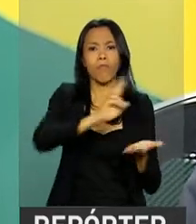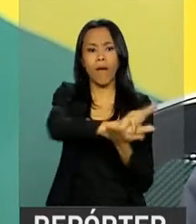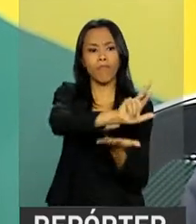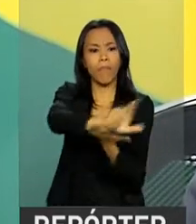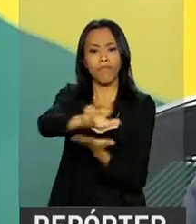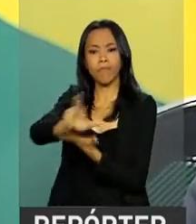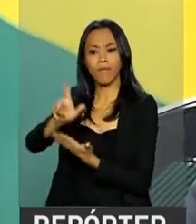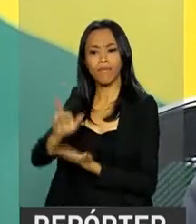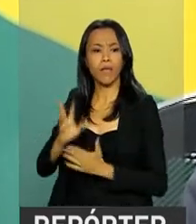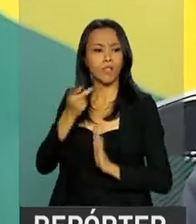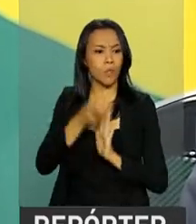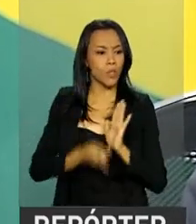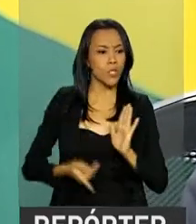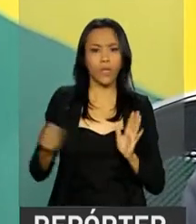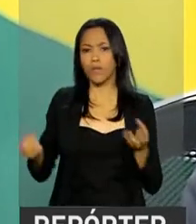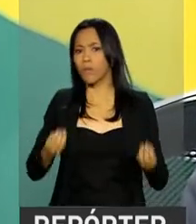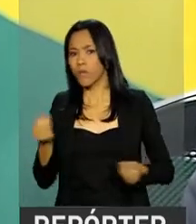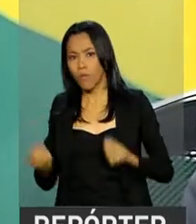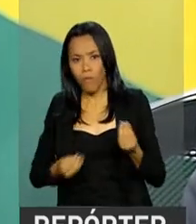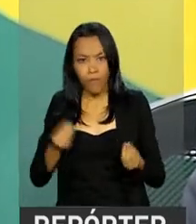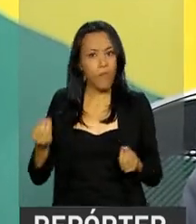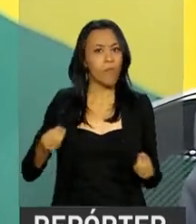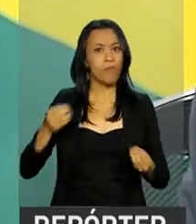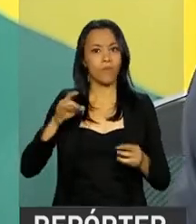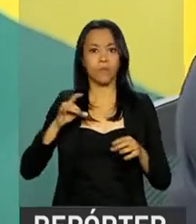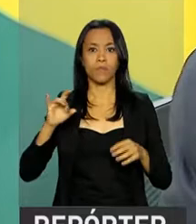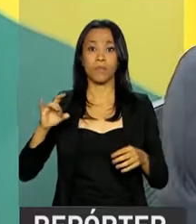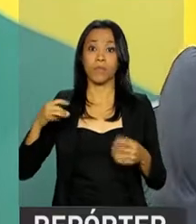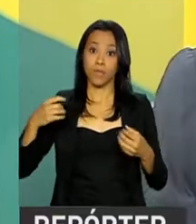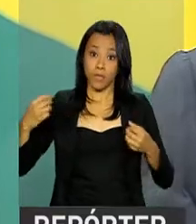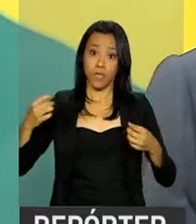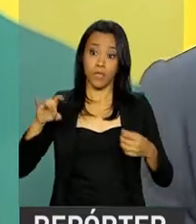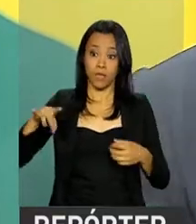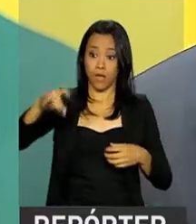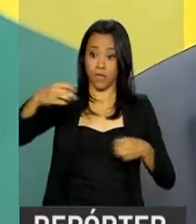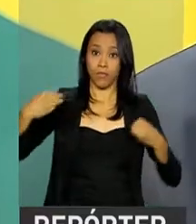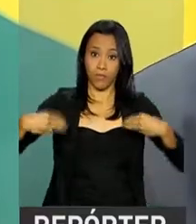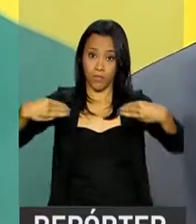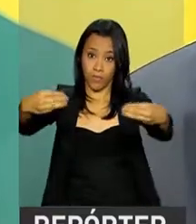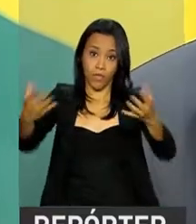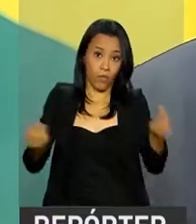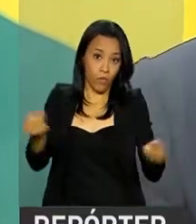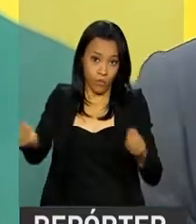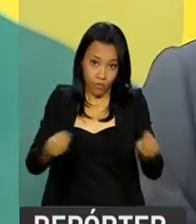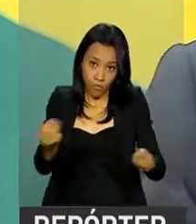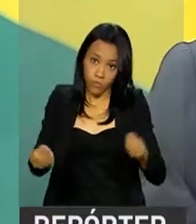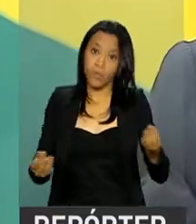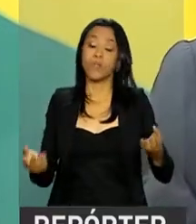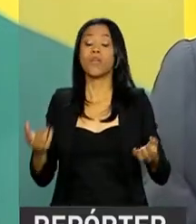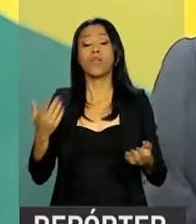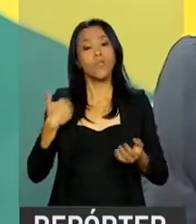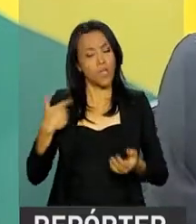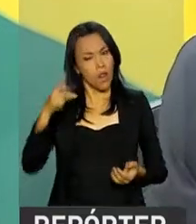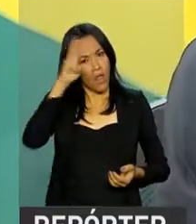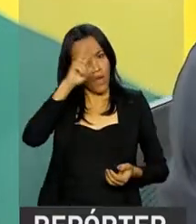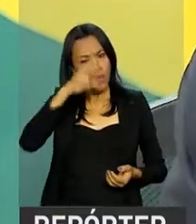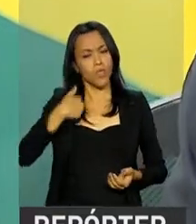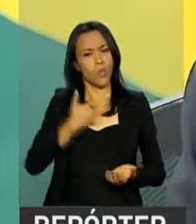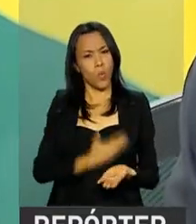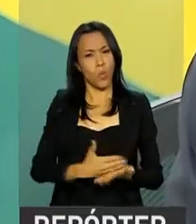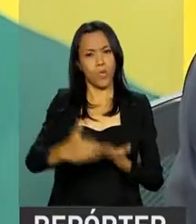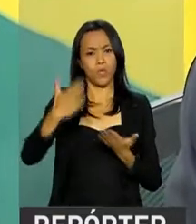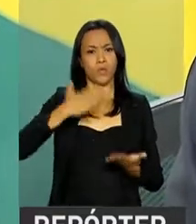projetos, as várias medidas que estão sendo tomadas pelo Ministério. Eu me recordo que no início da nossa gestão eu fazia com muita